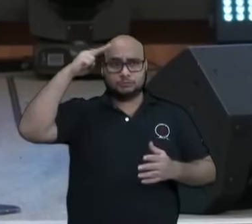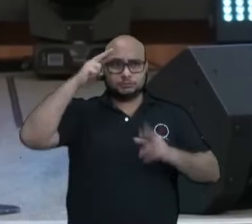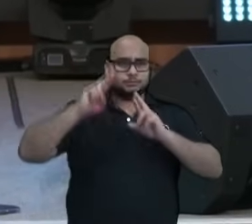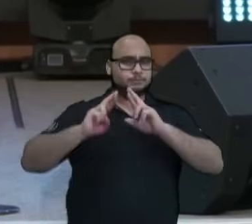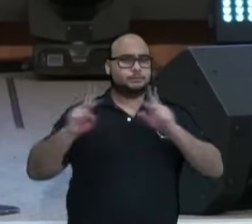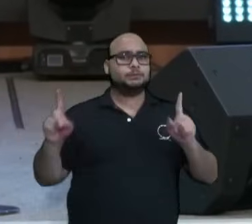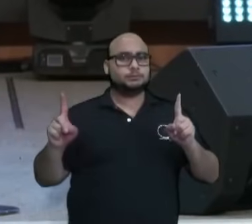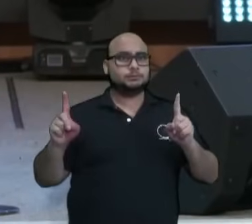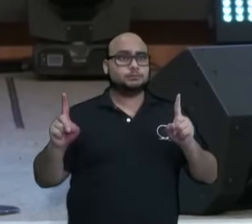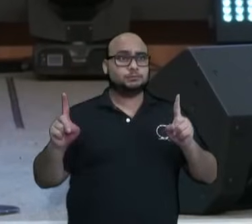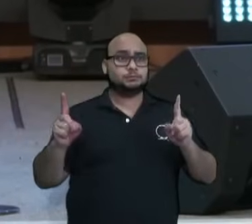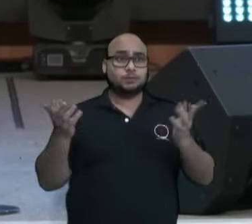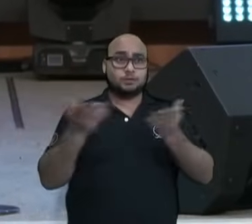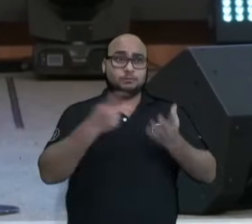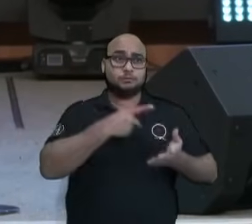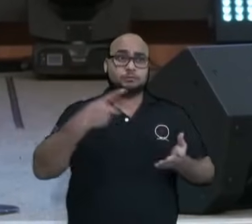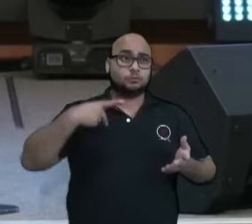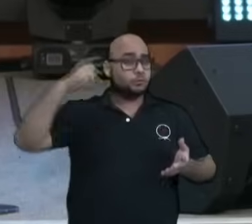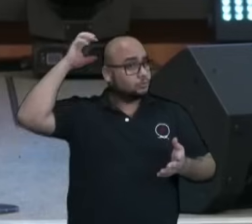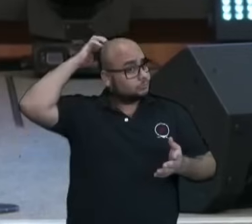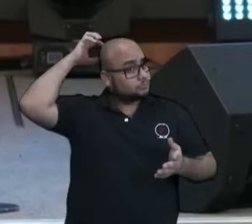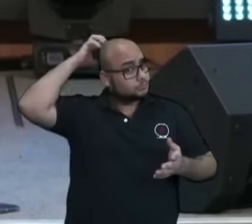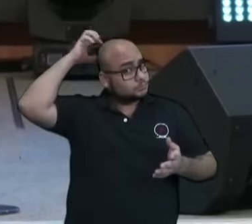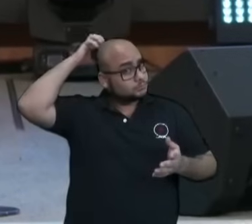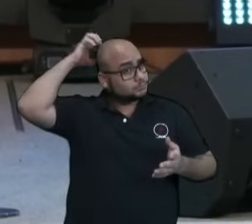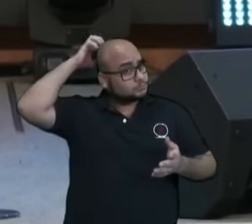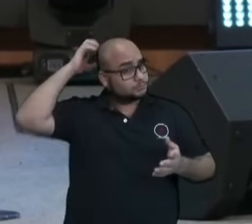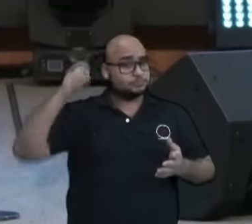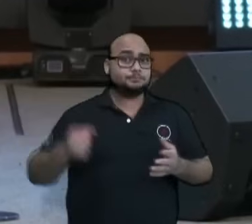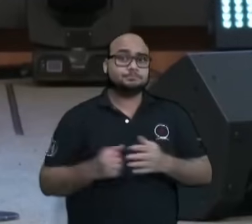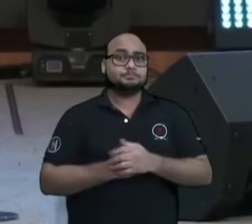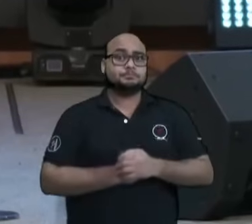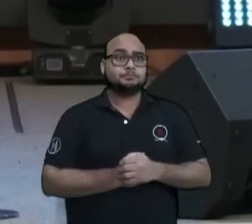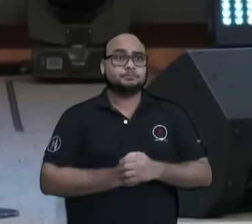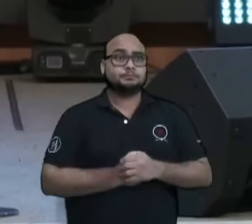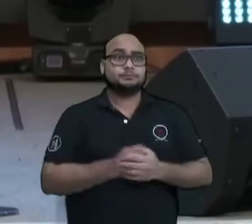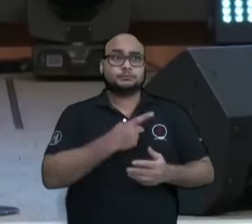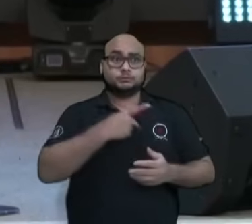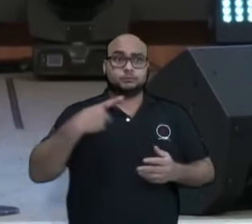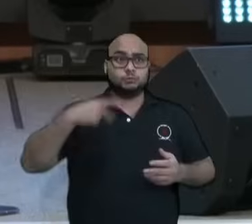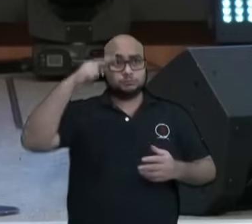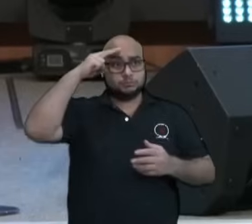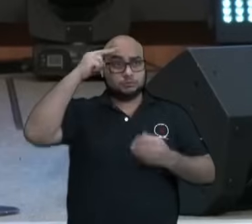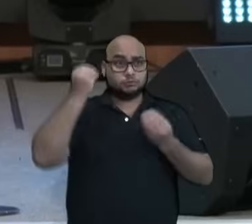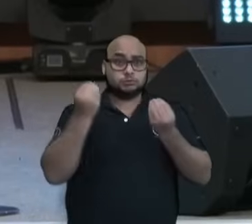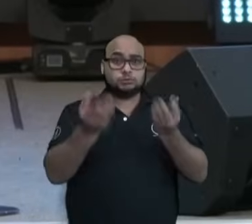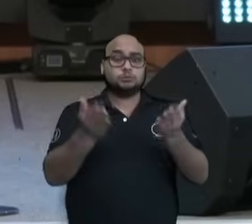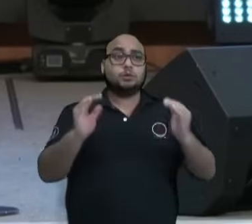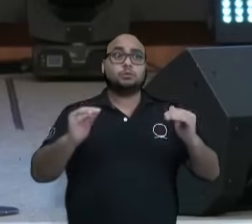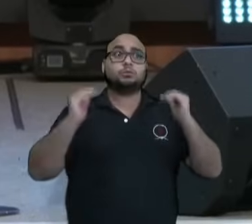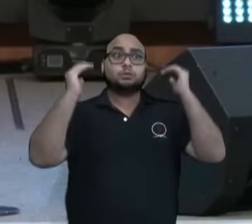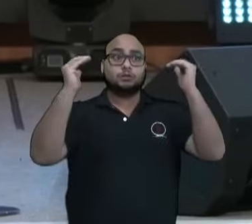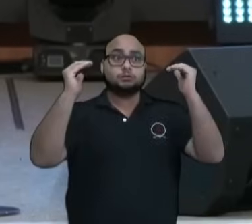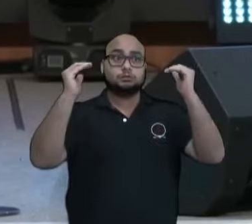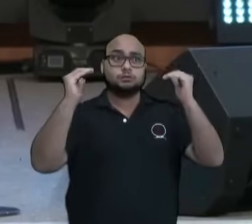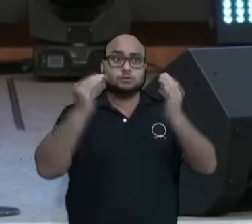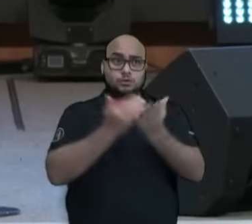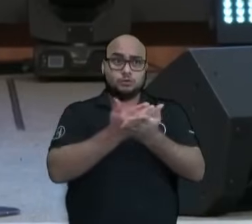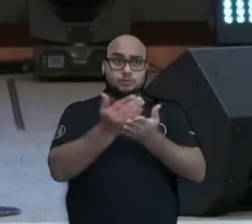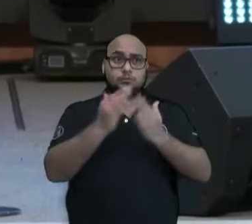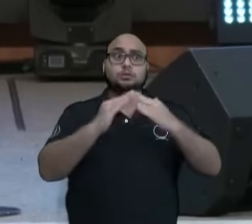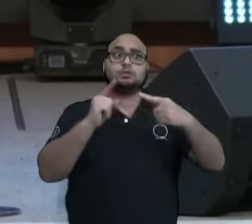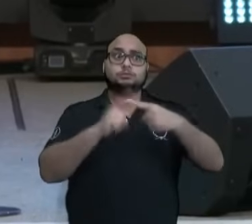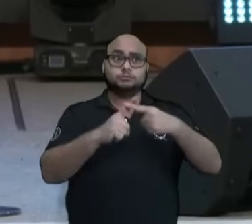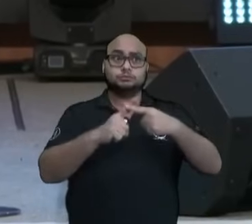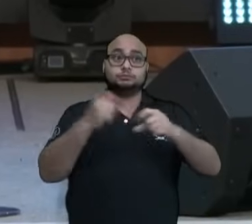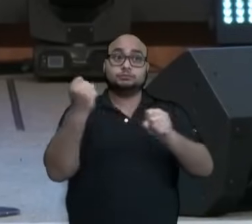Antonieta Rosa por delegação de autoridade começou uma igreja comprou terreno construiu uma